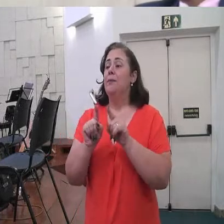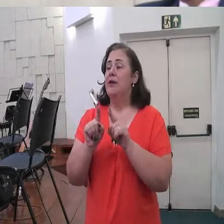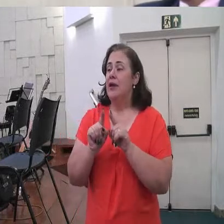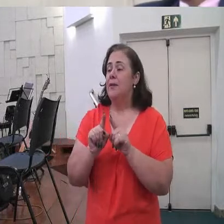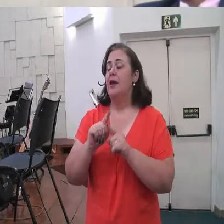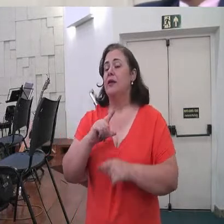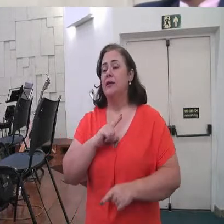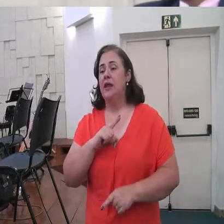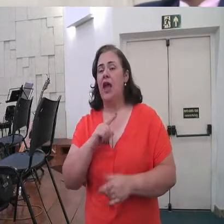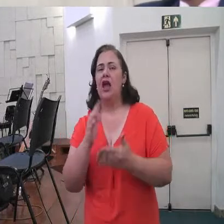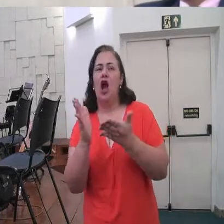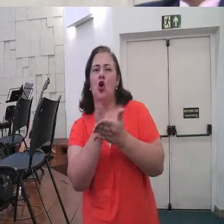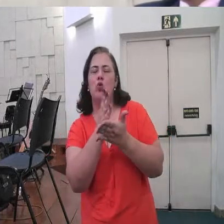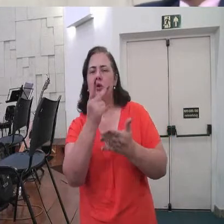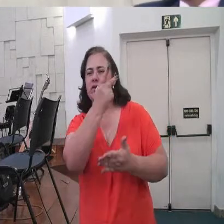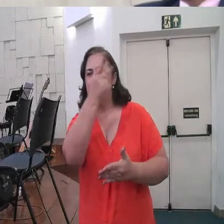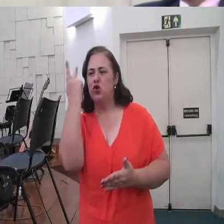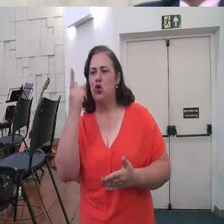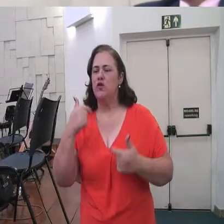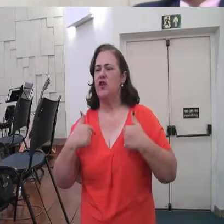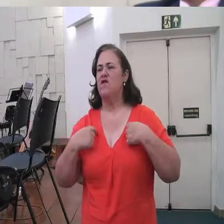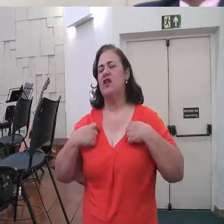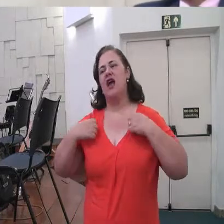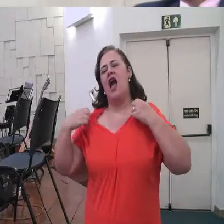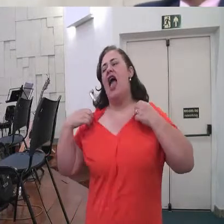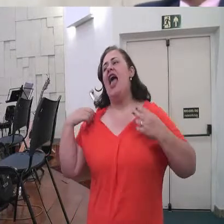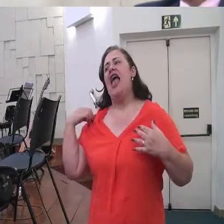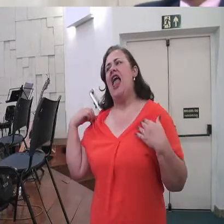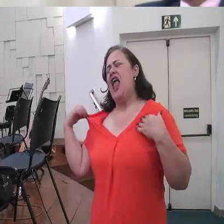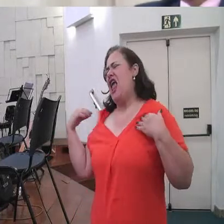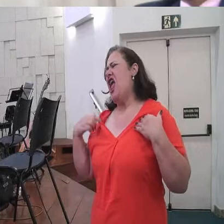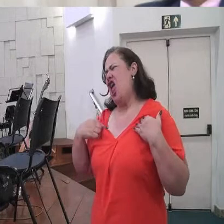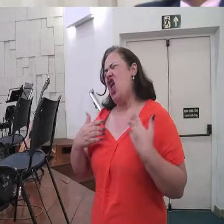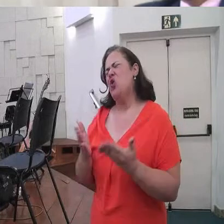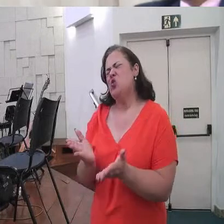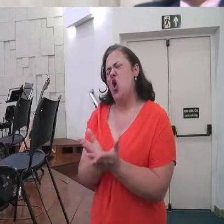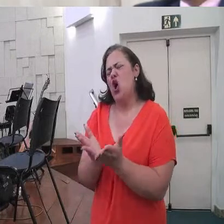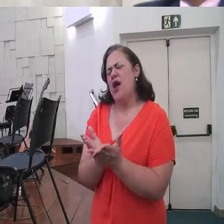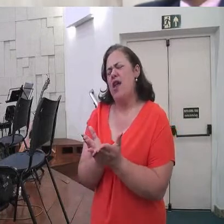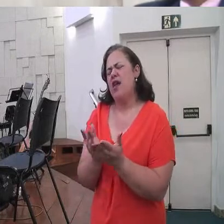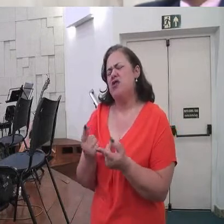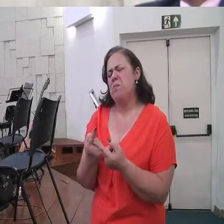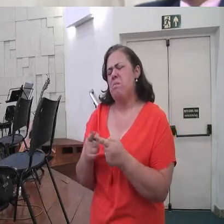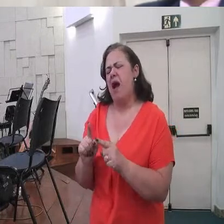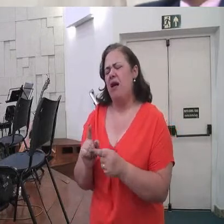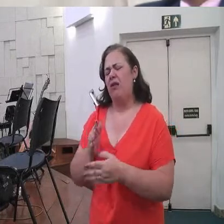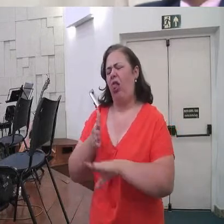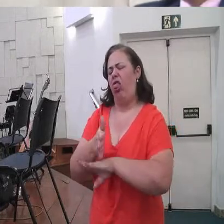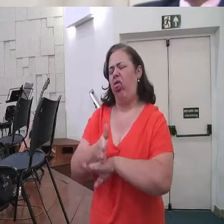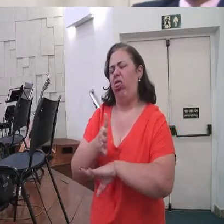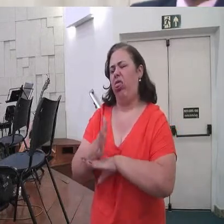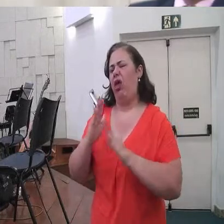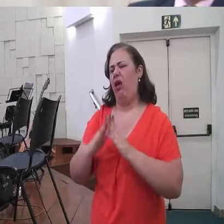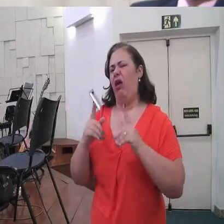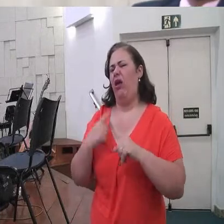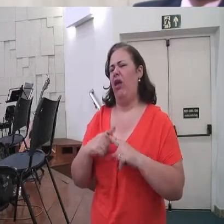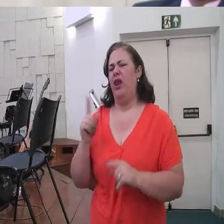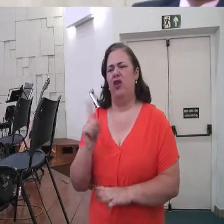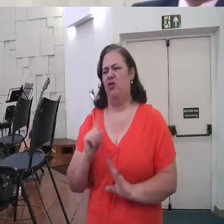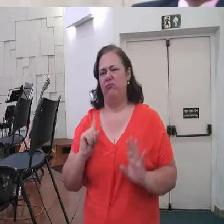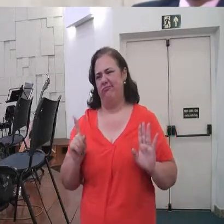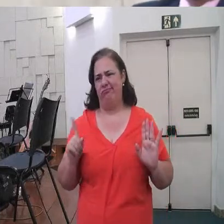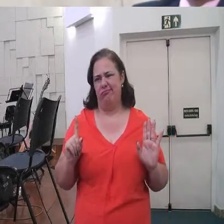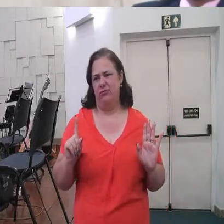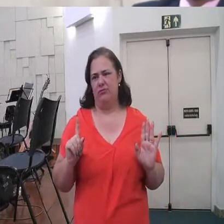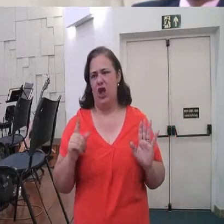se declaram evangélicos não praticantes. Nós já temos essa rubrica